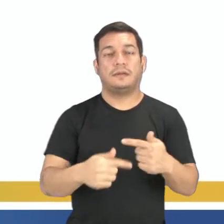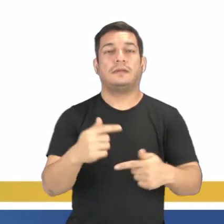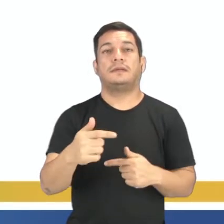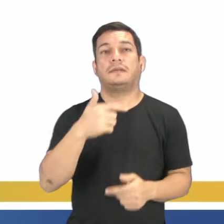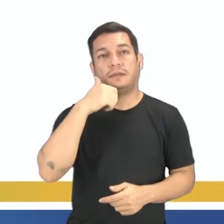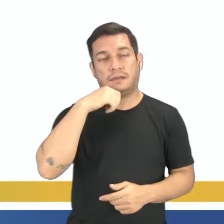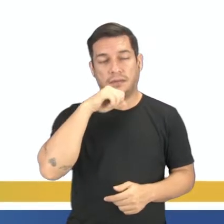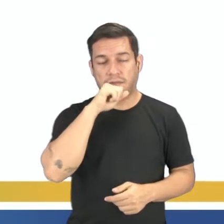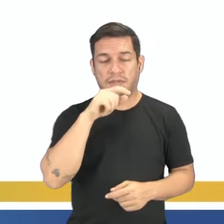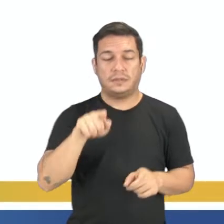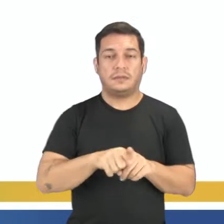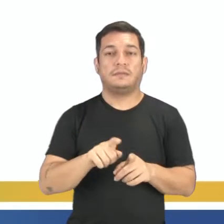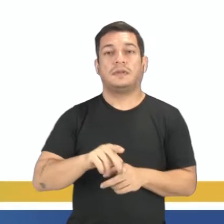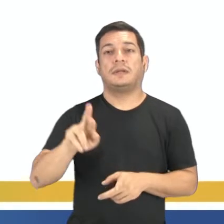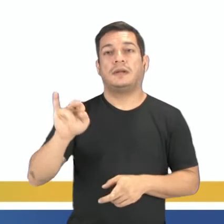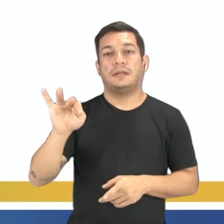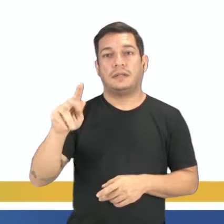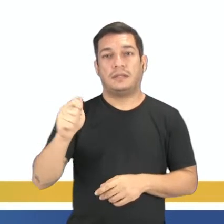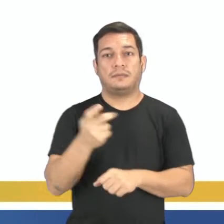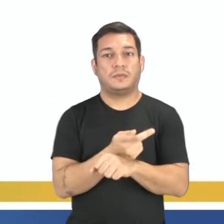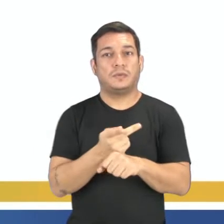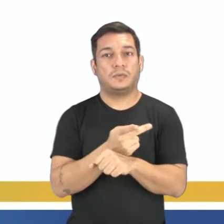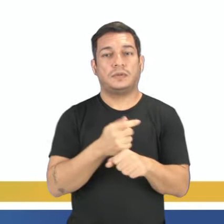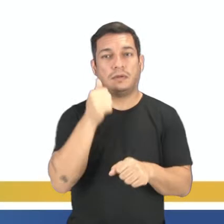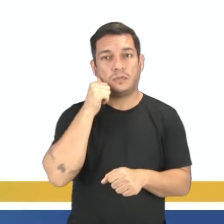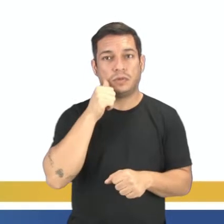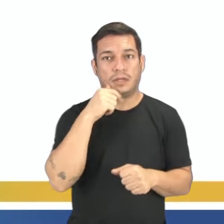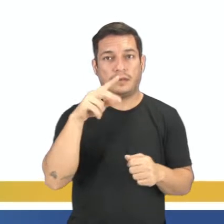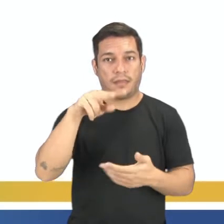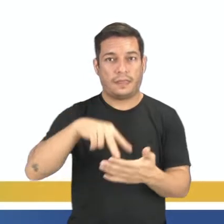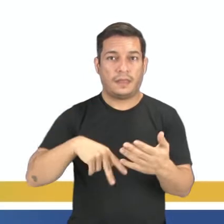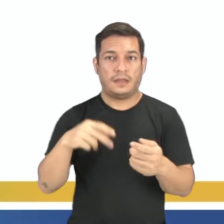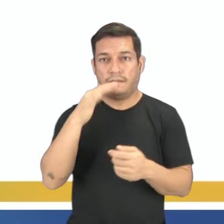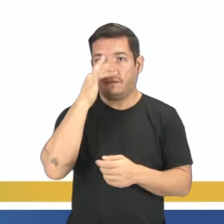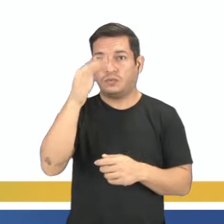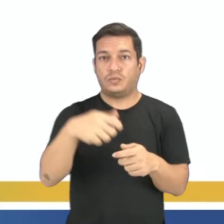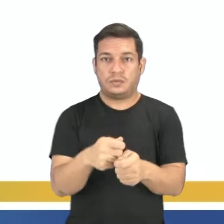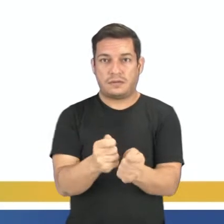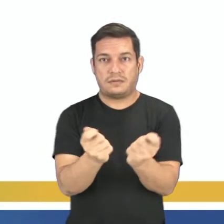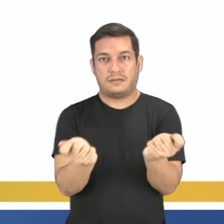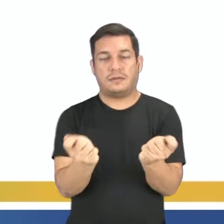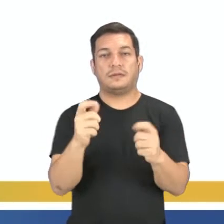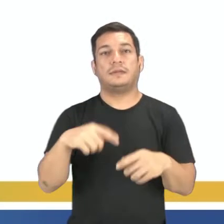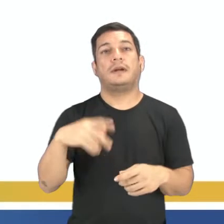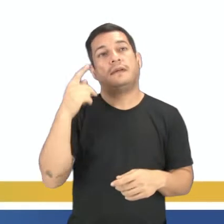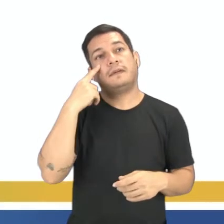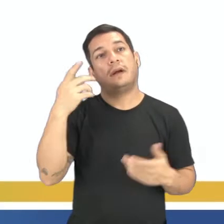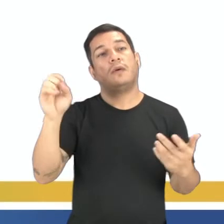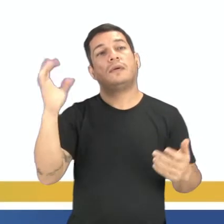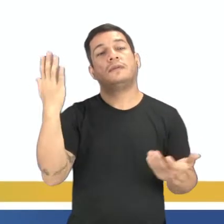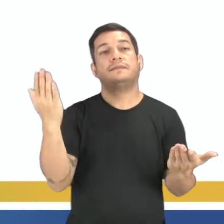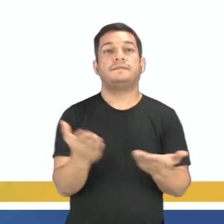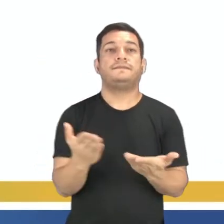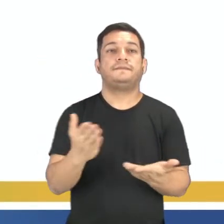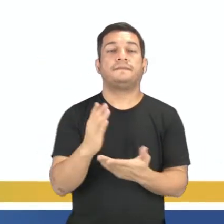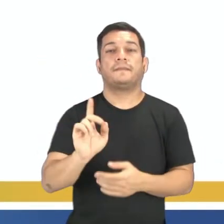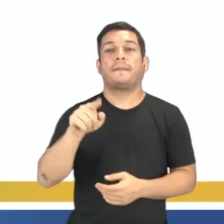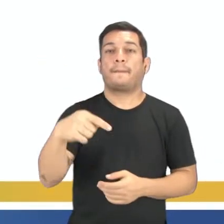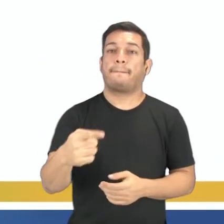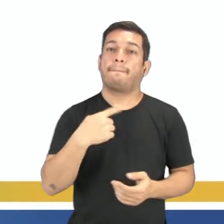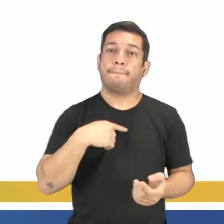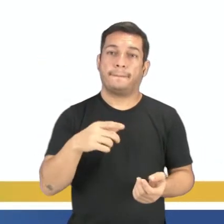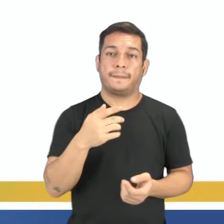como Rita, segue em busca da cartomante. A reviravolta. O que vai acontecer agora, né? Após